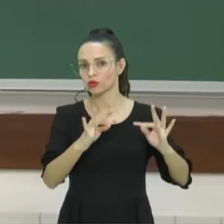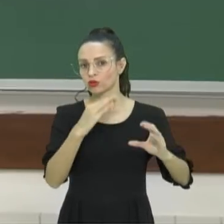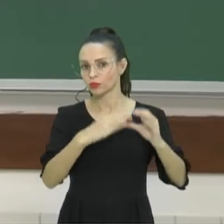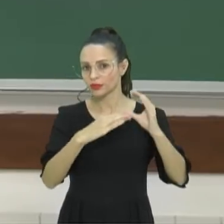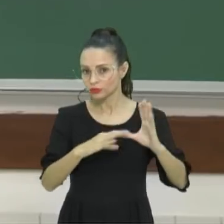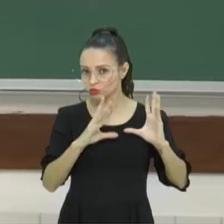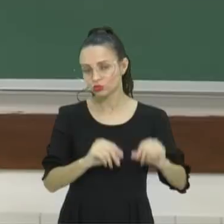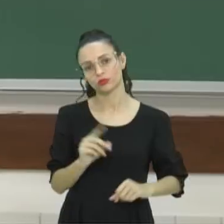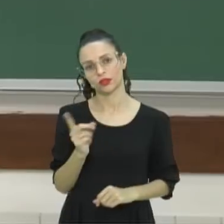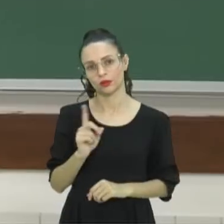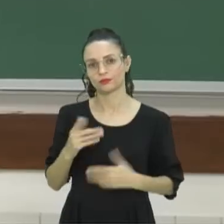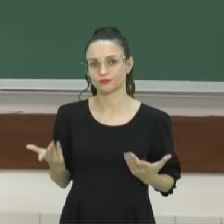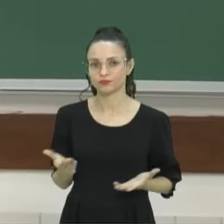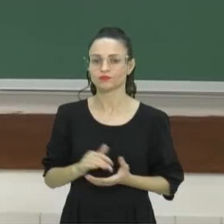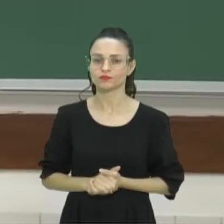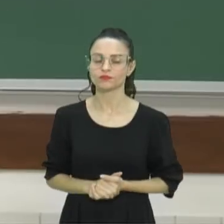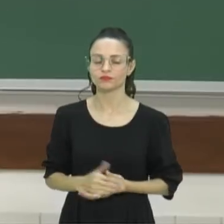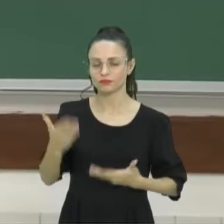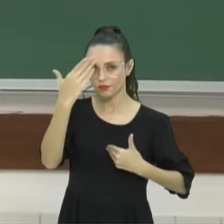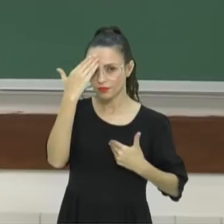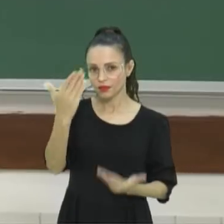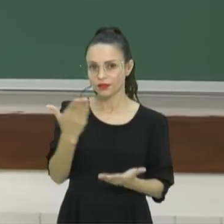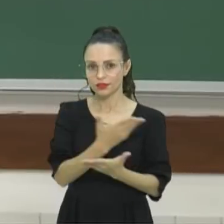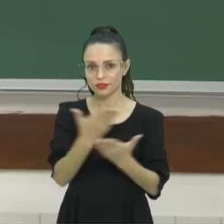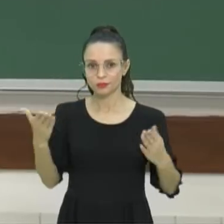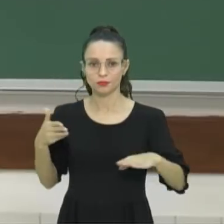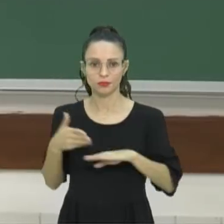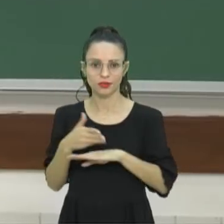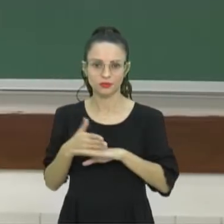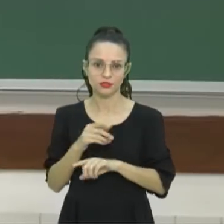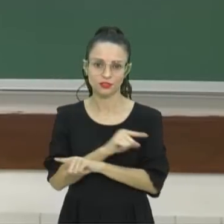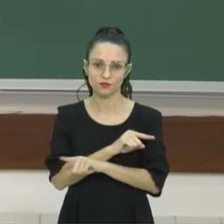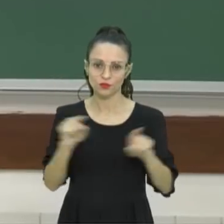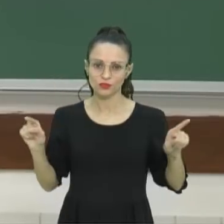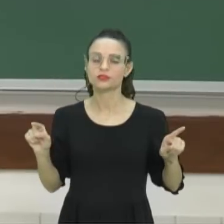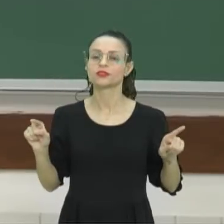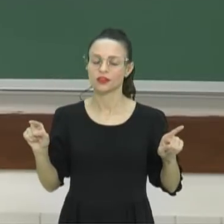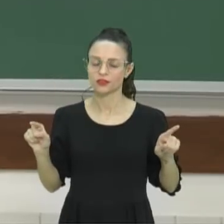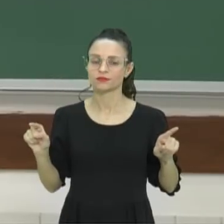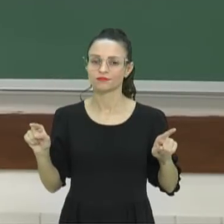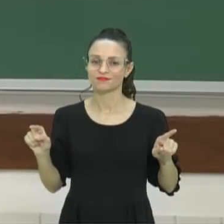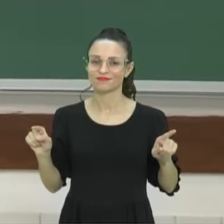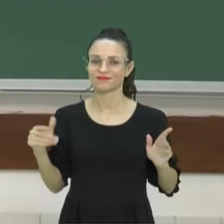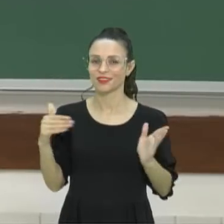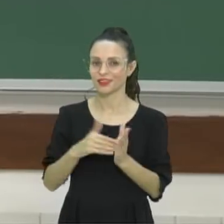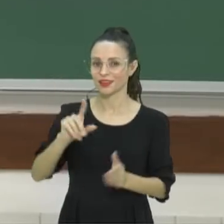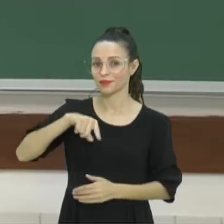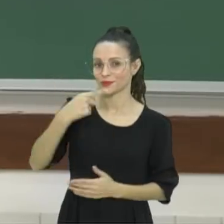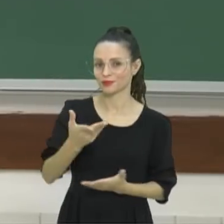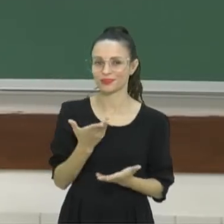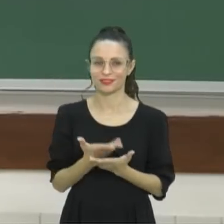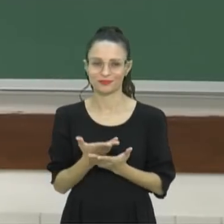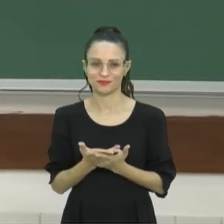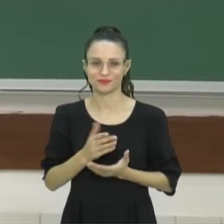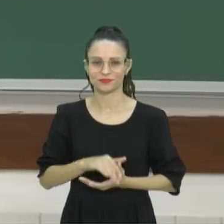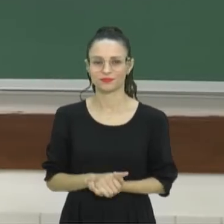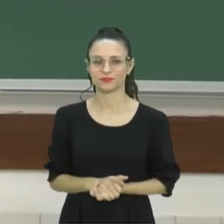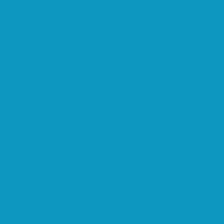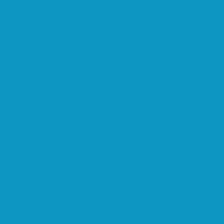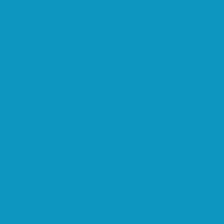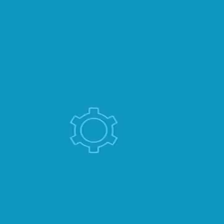de comunicação. Eu agradeço a participação de cada um de vocês e até a nossa próxima aula.